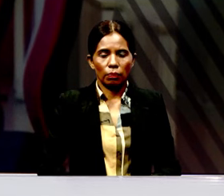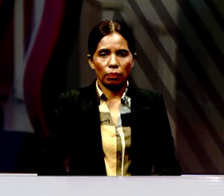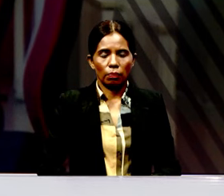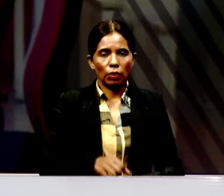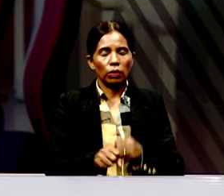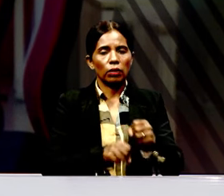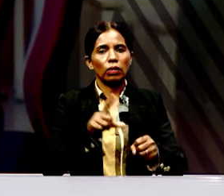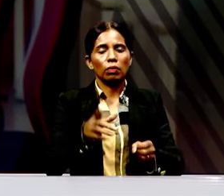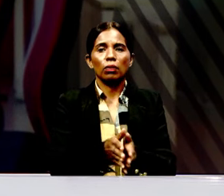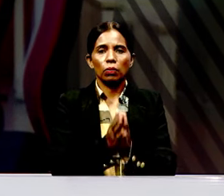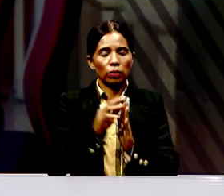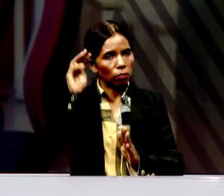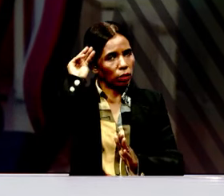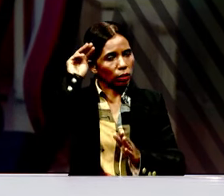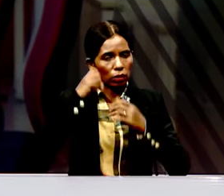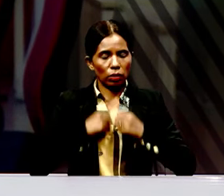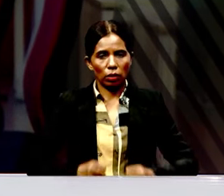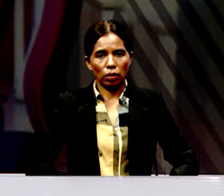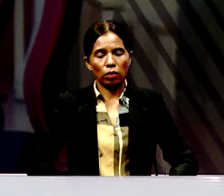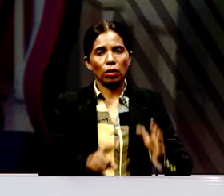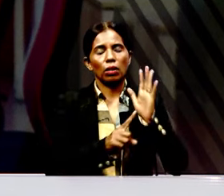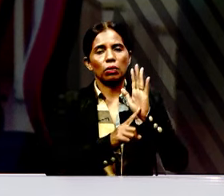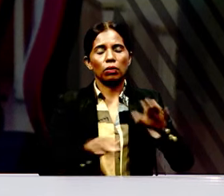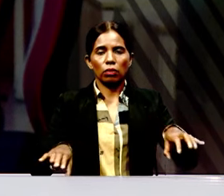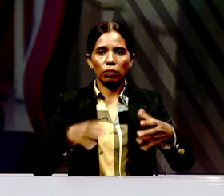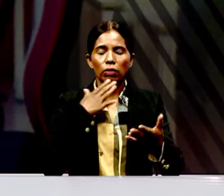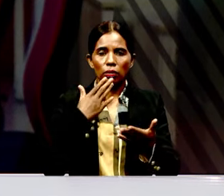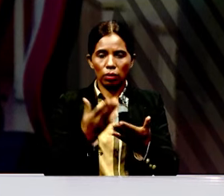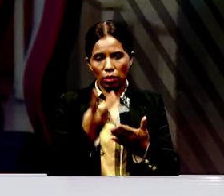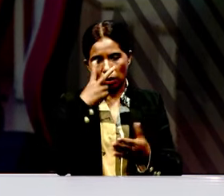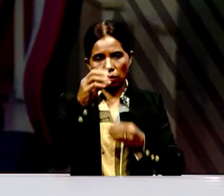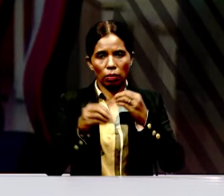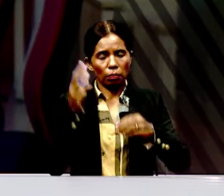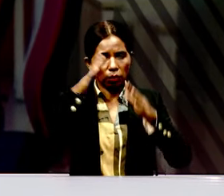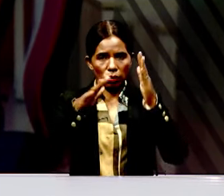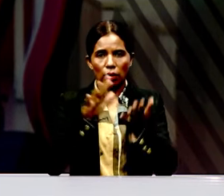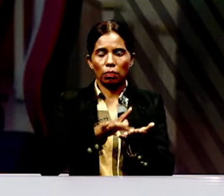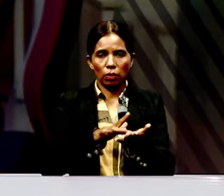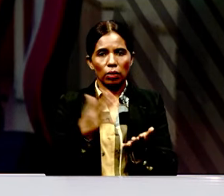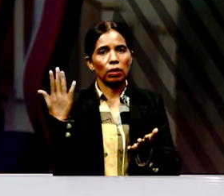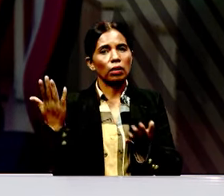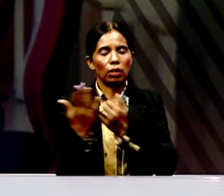Sociedade Civil russo ministra saúde atua tudo capacidade de resolver problema em Murup e arrelar.